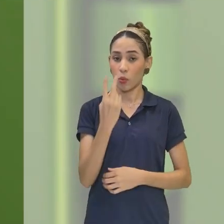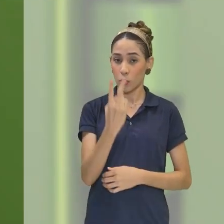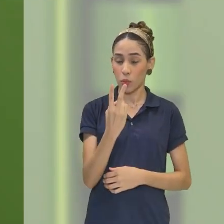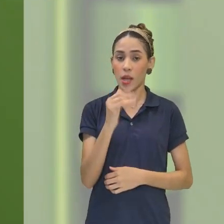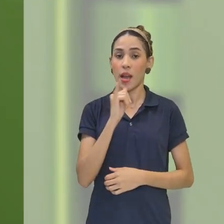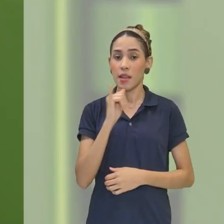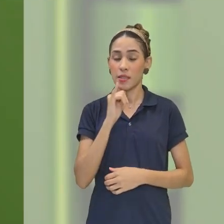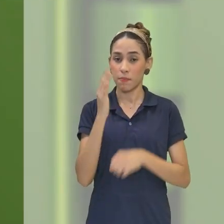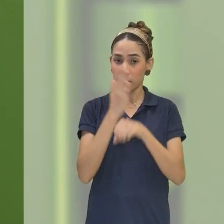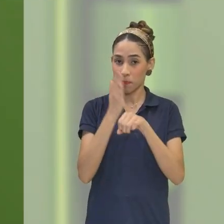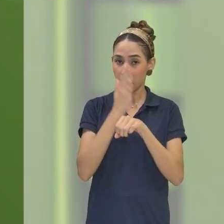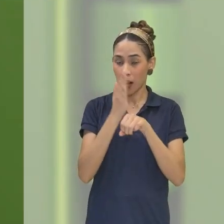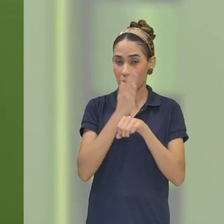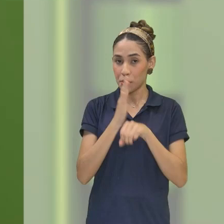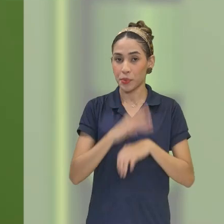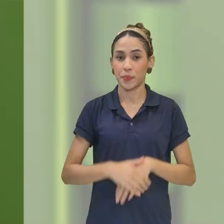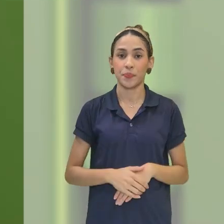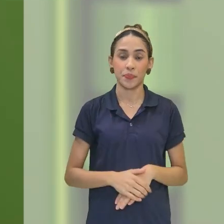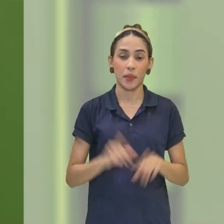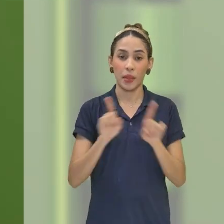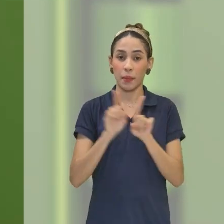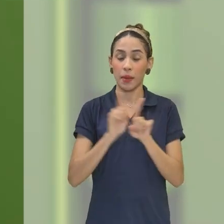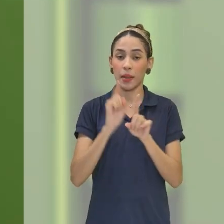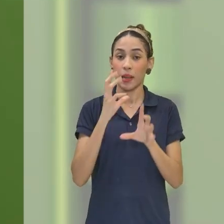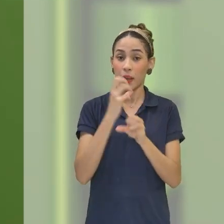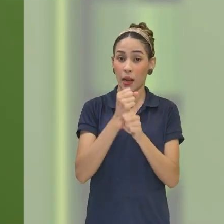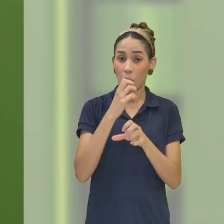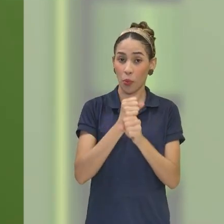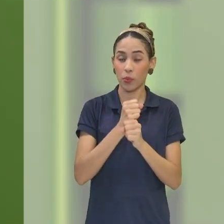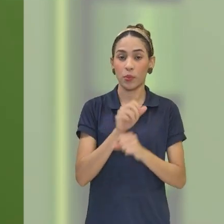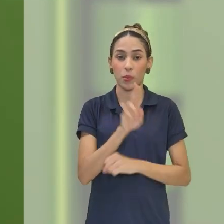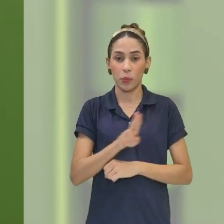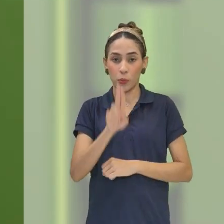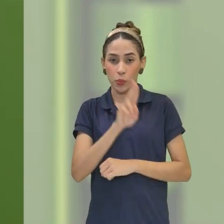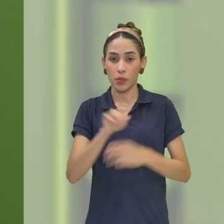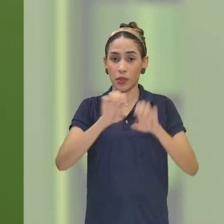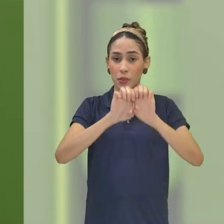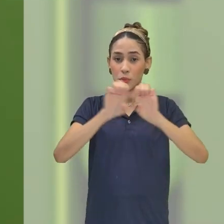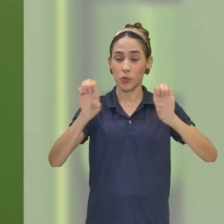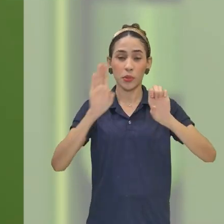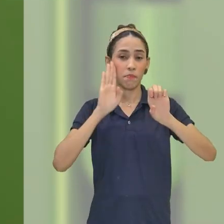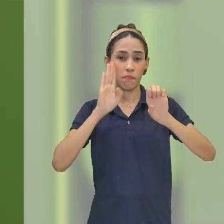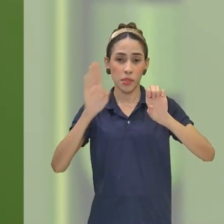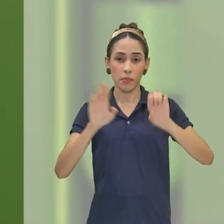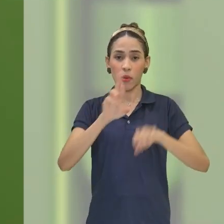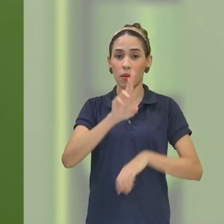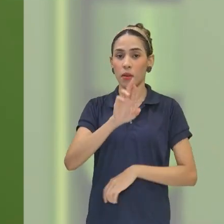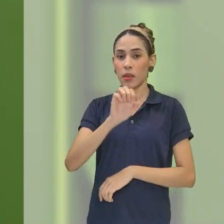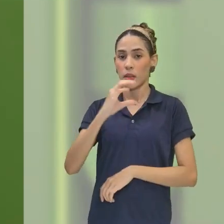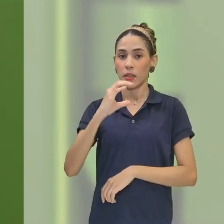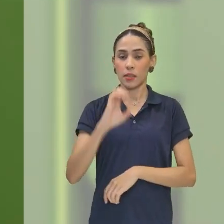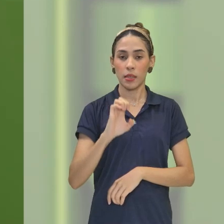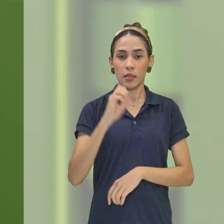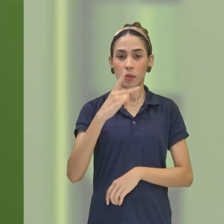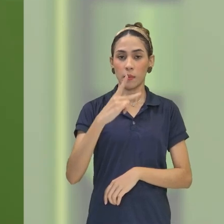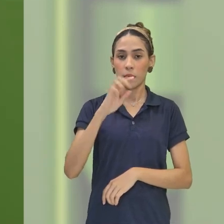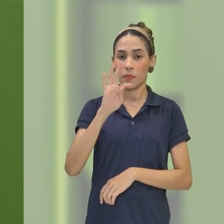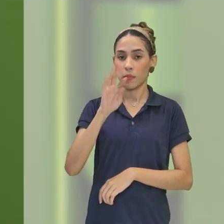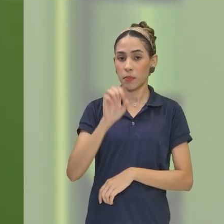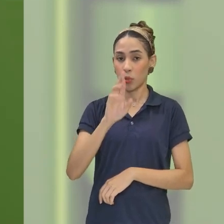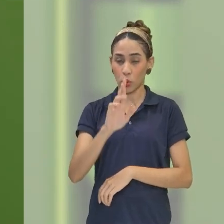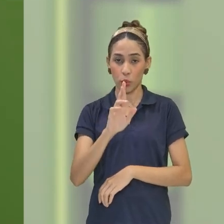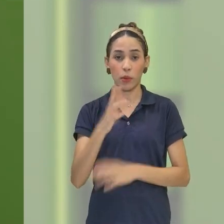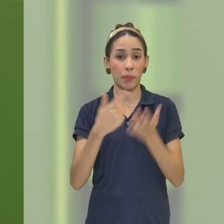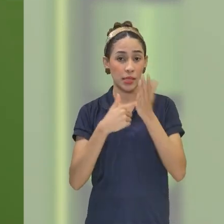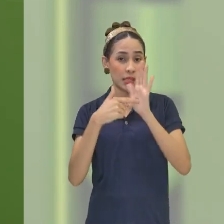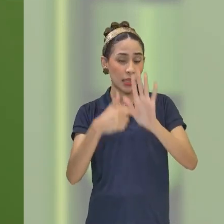práticos de exercícios, fazendo cálculos, certo? Utilizando a equação do receptor, mostrando para você como se